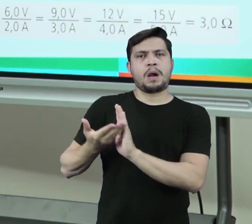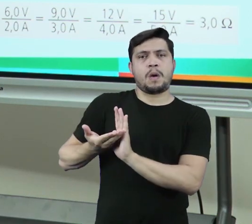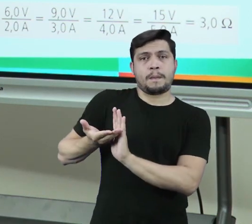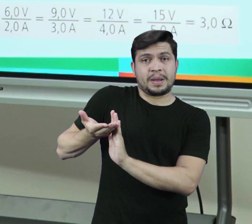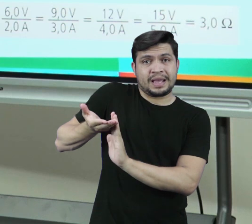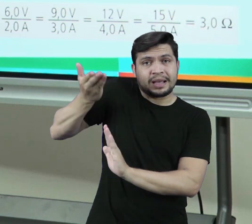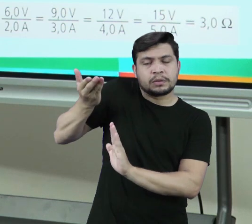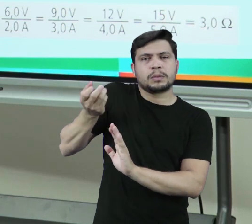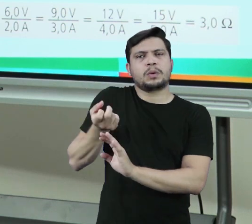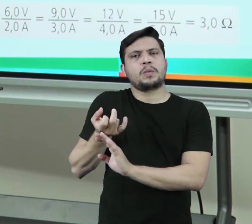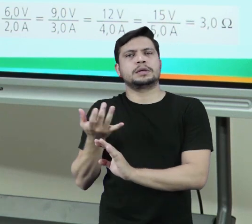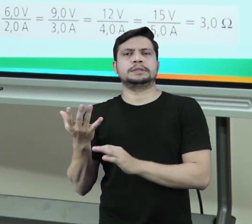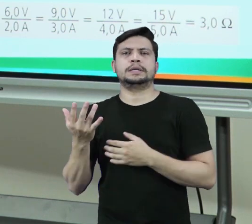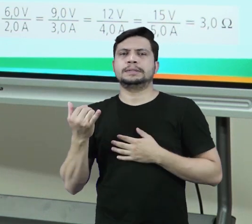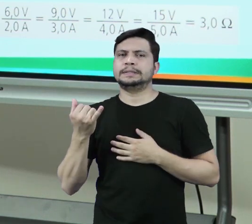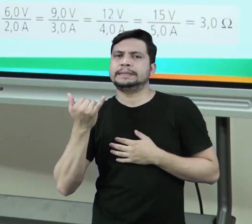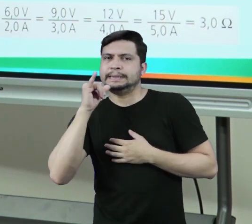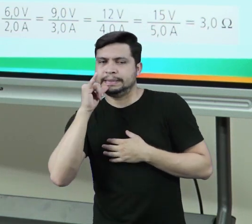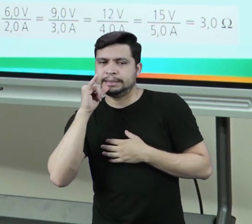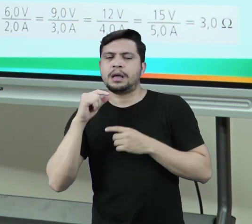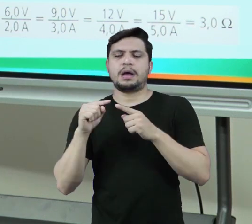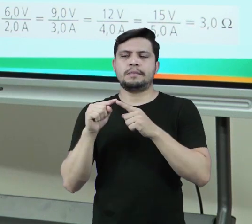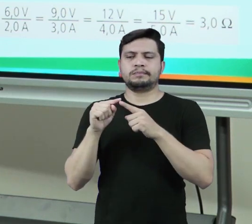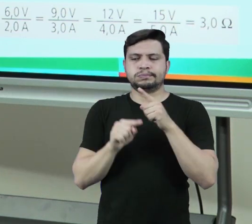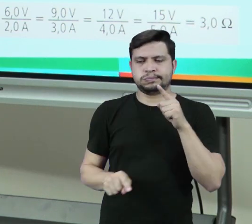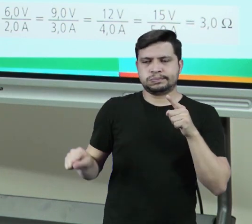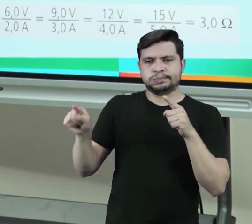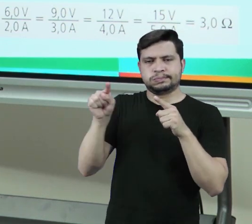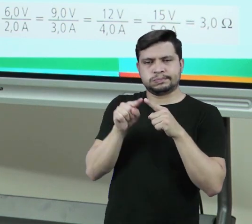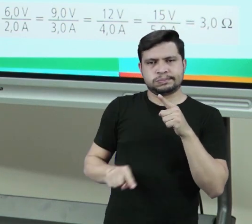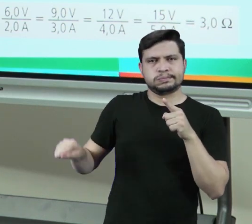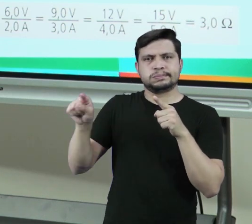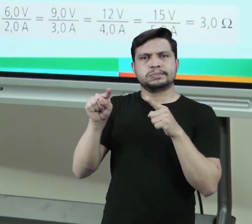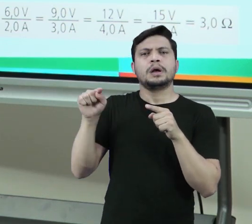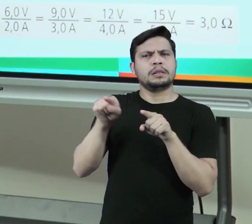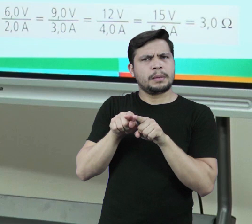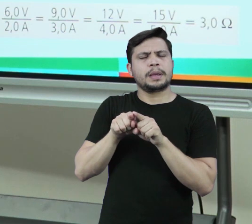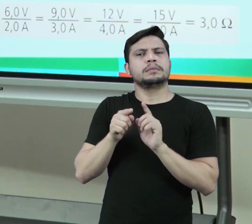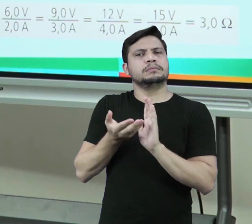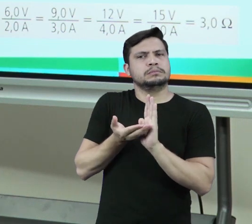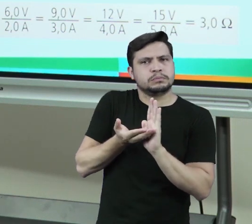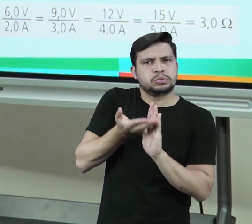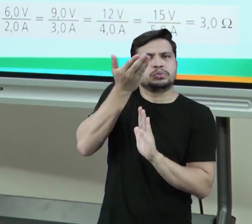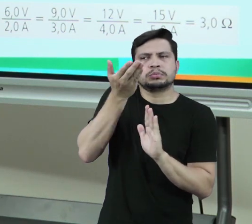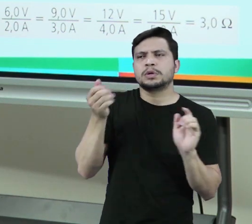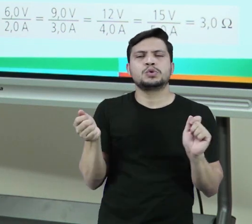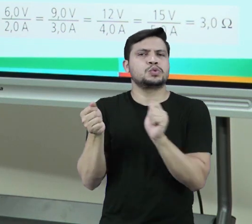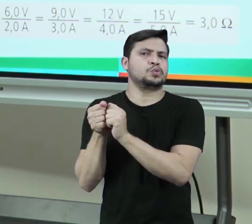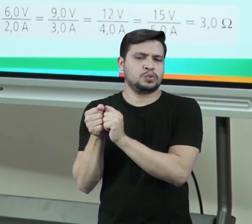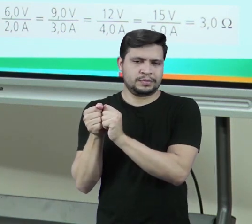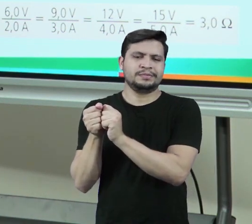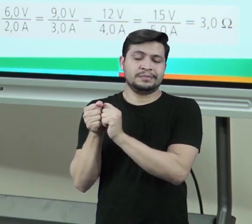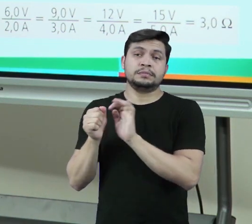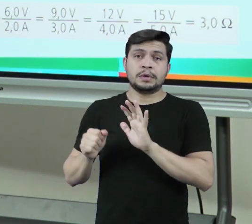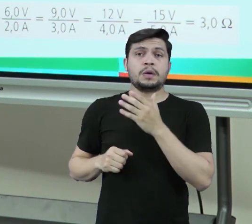tensão, a corrente automaticamente vai seguindo esse padrão de também seguir aumentando junto. E ele fez